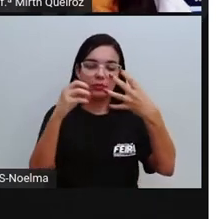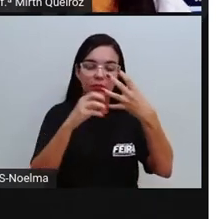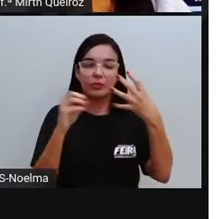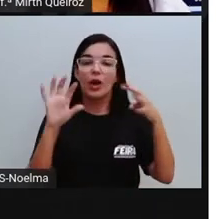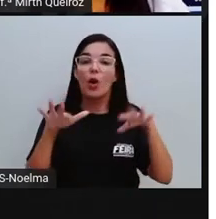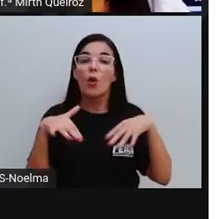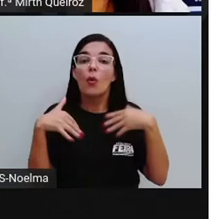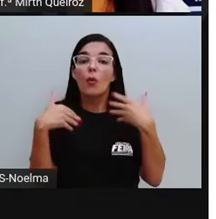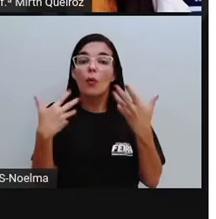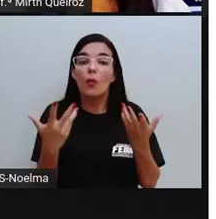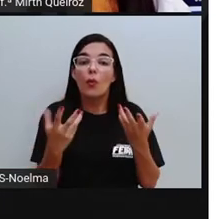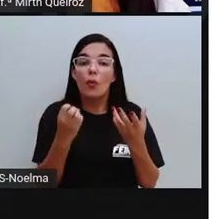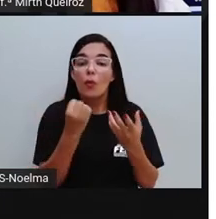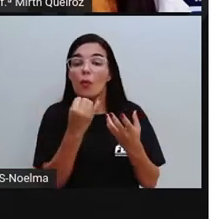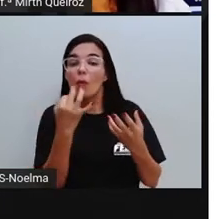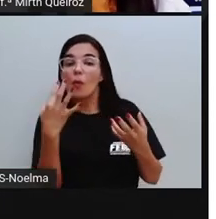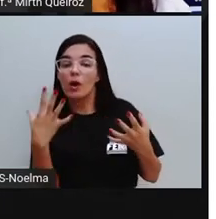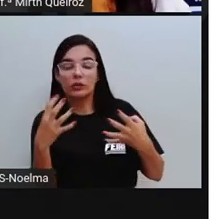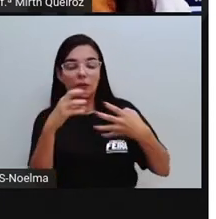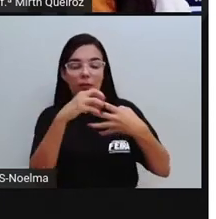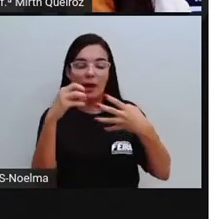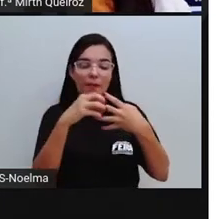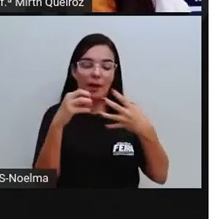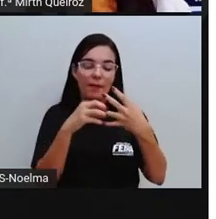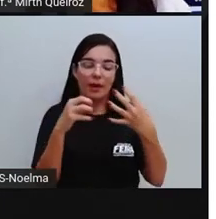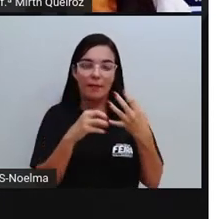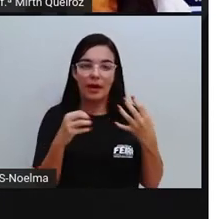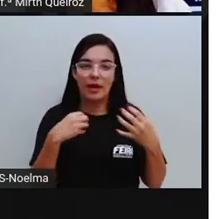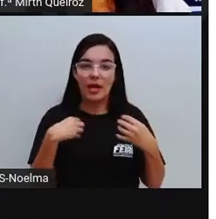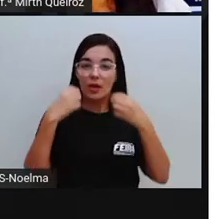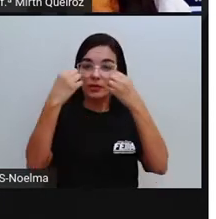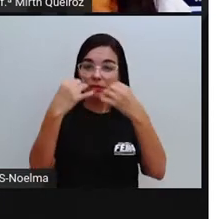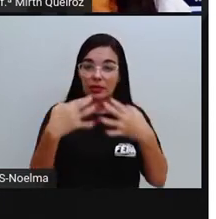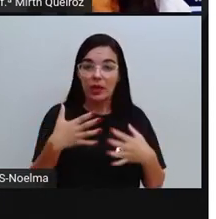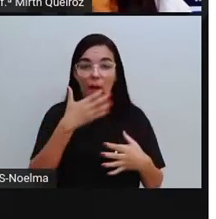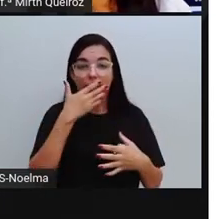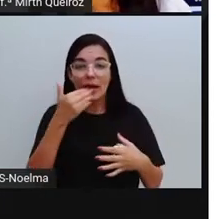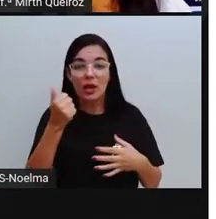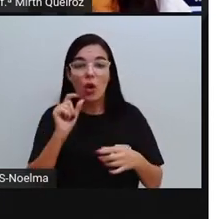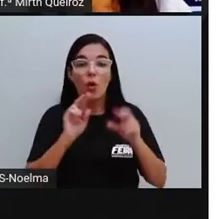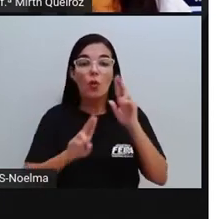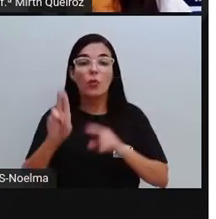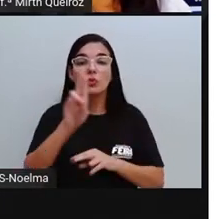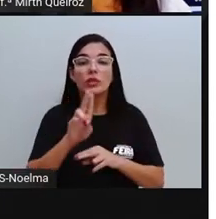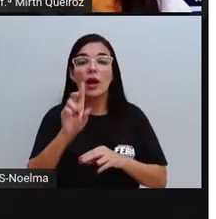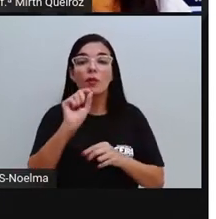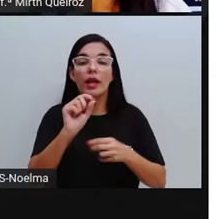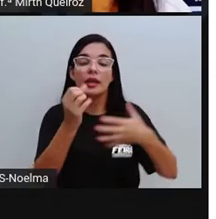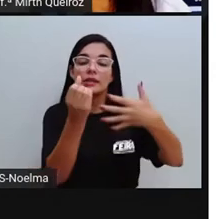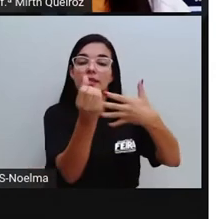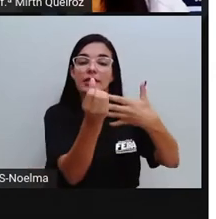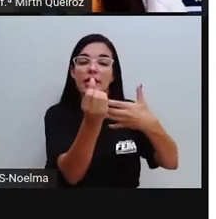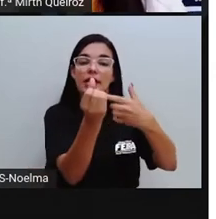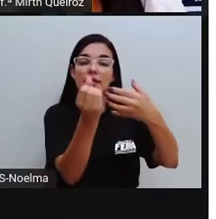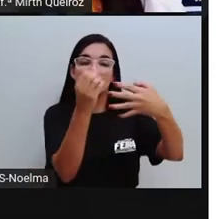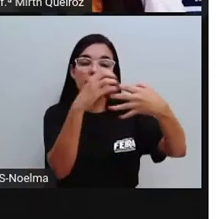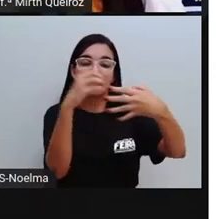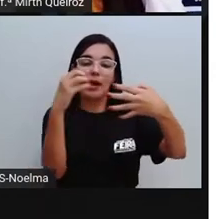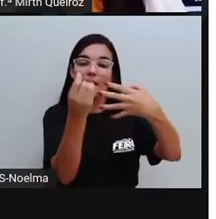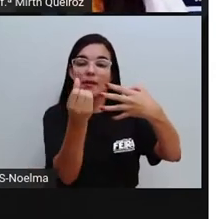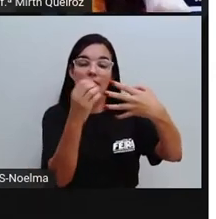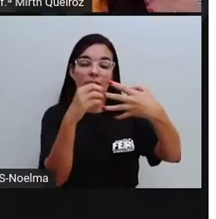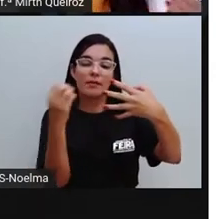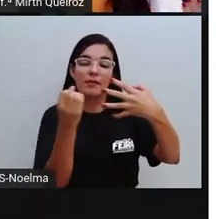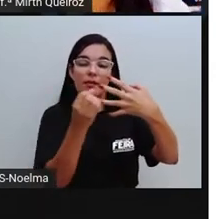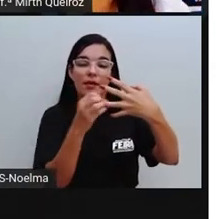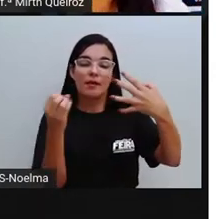quantos versos vocês vão utilizar em cada estrofe. Como eu falei para vocês, o mais utilizado é a sextilha, que é a que utiliza 6 estrofes. Mas vocês